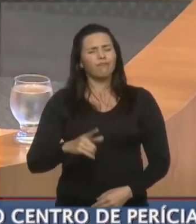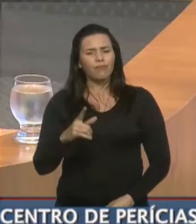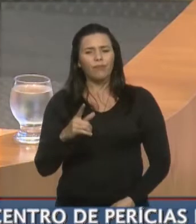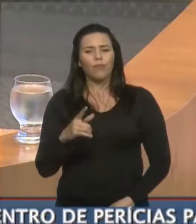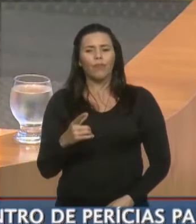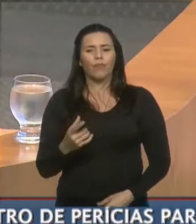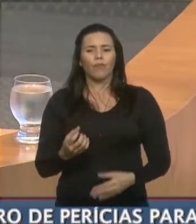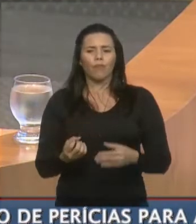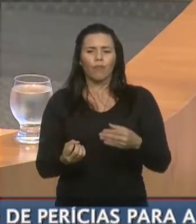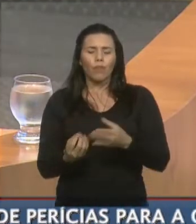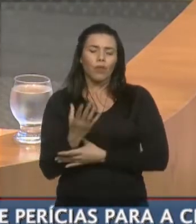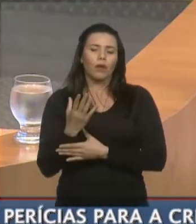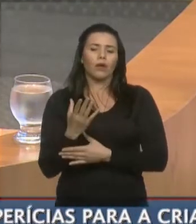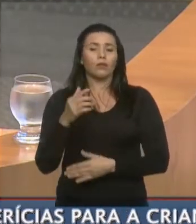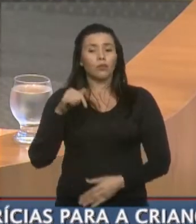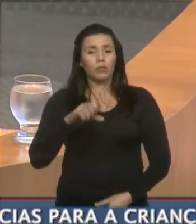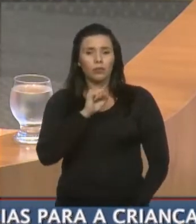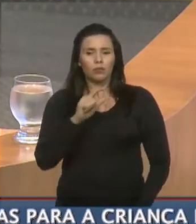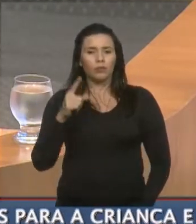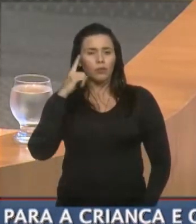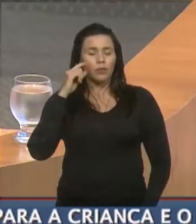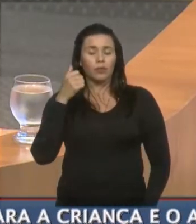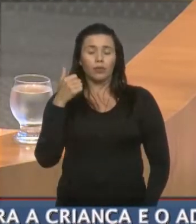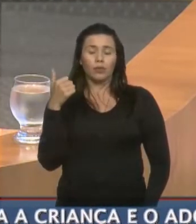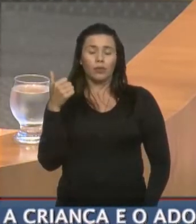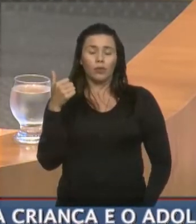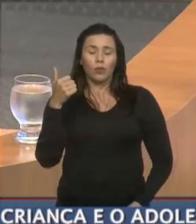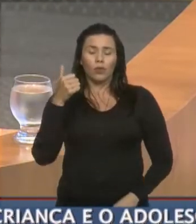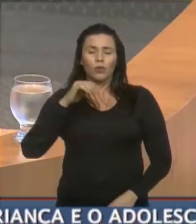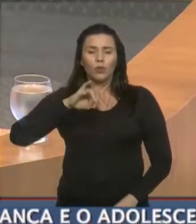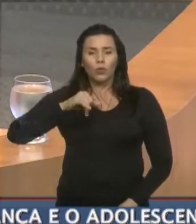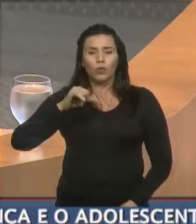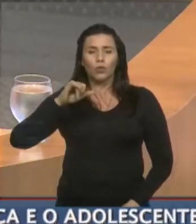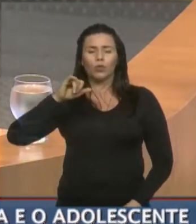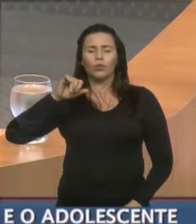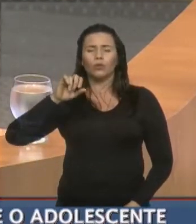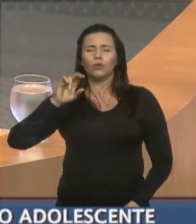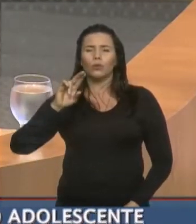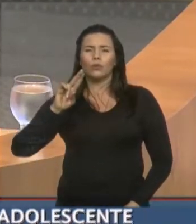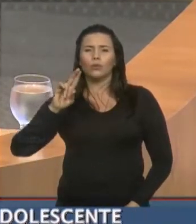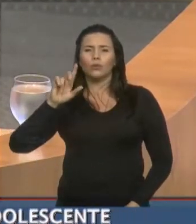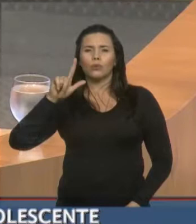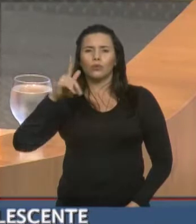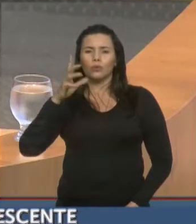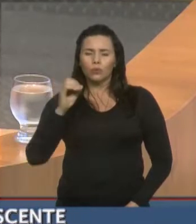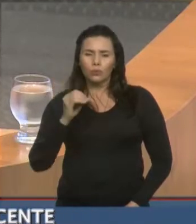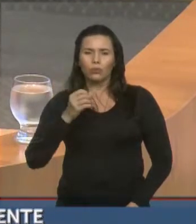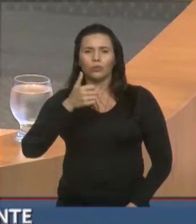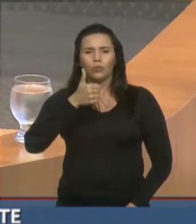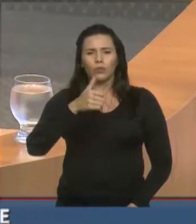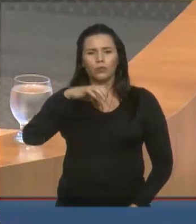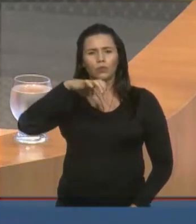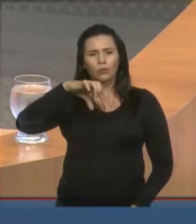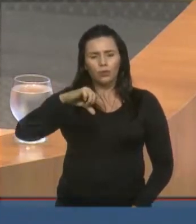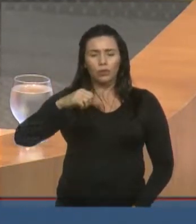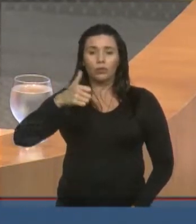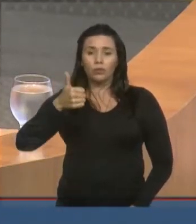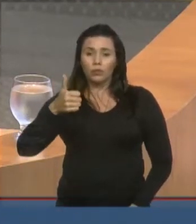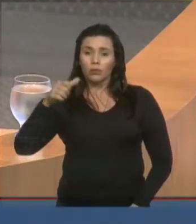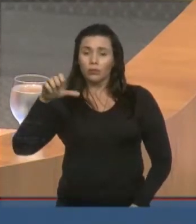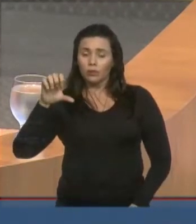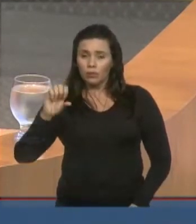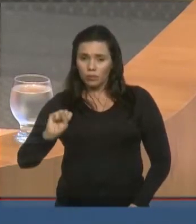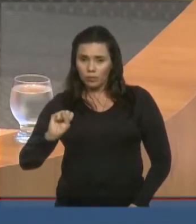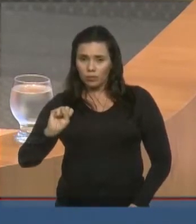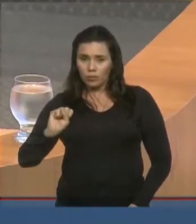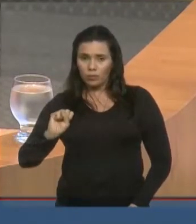nesta capital no primeiro dia de julho do ano de 1918, portanto, contando já mais de 100 anos, e que tem se